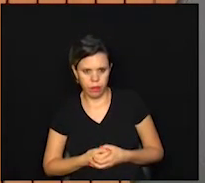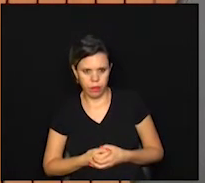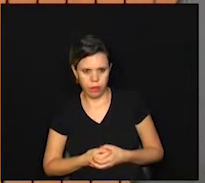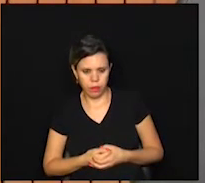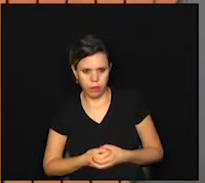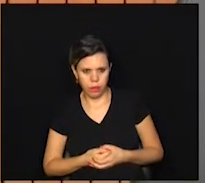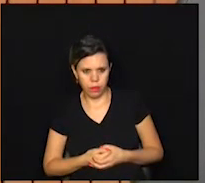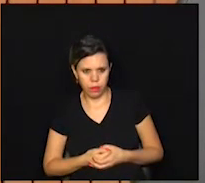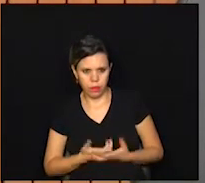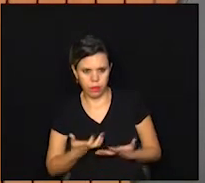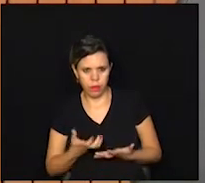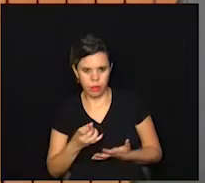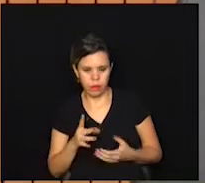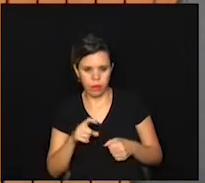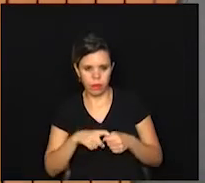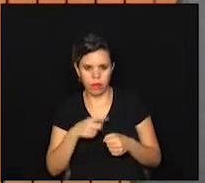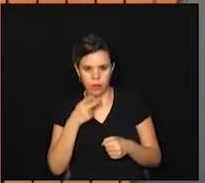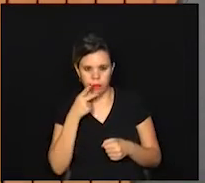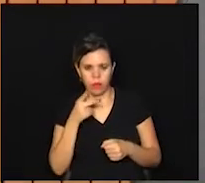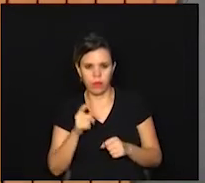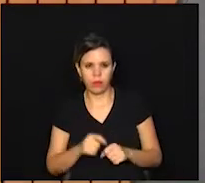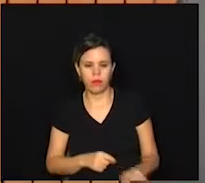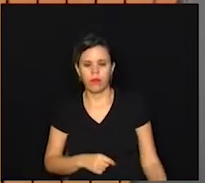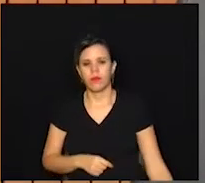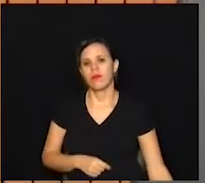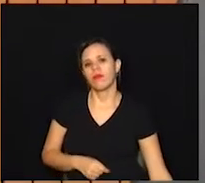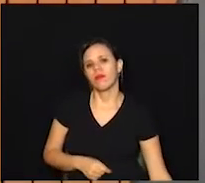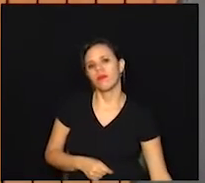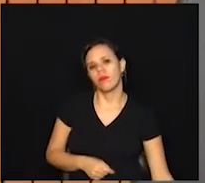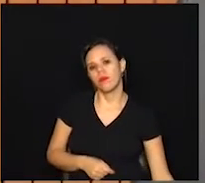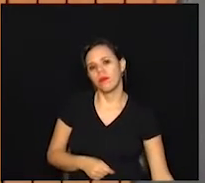também. Queria só retomar nossos encaminhamentos, né,